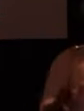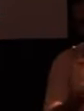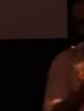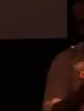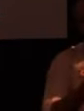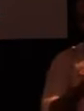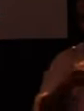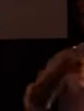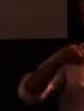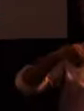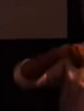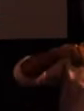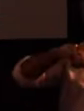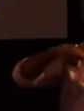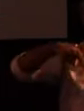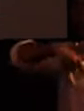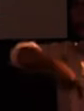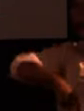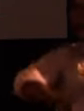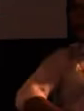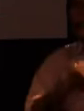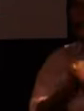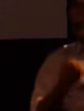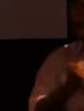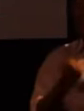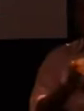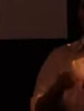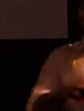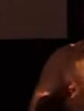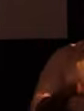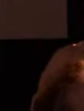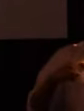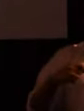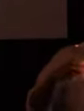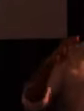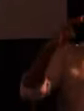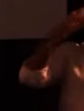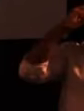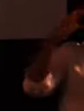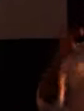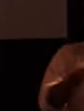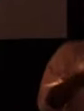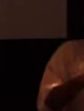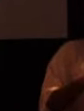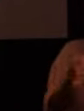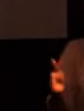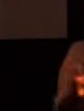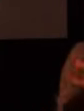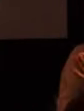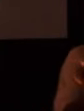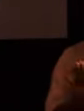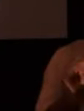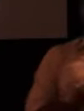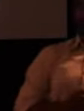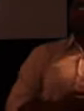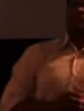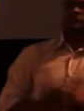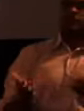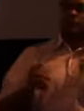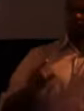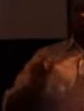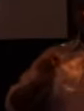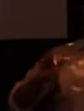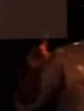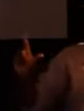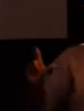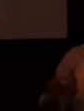subsolo. E ainda assim tem que atender os recursos mínimos, tá certo? Então, vamos lá, pode passar, por favor. O